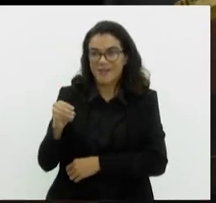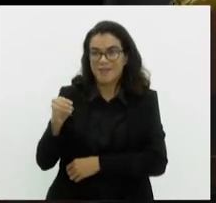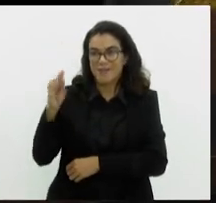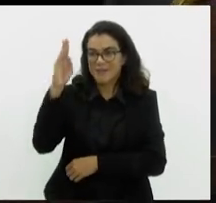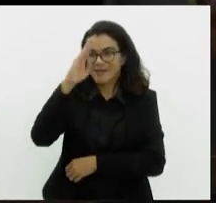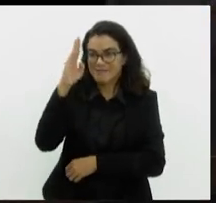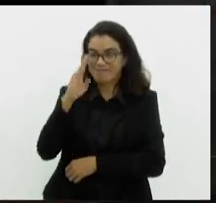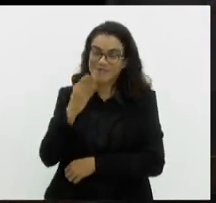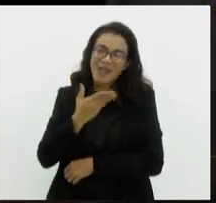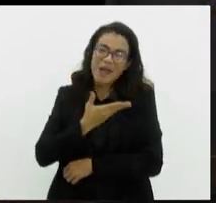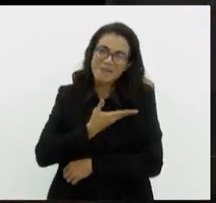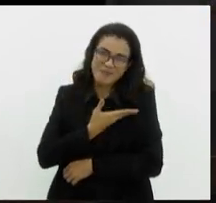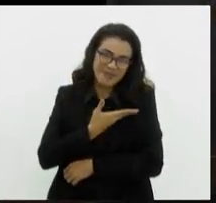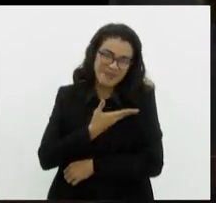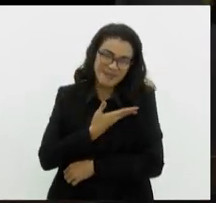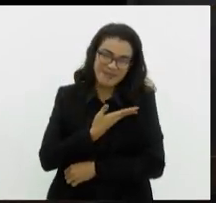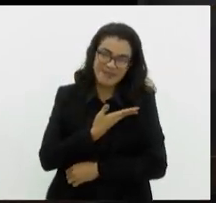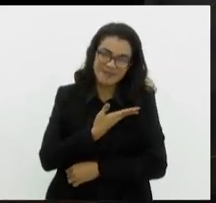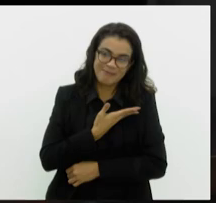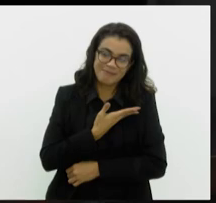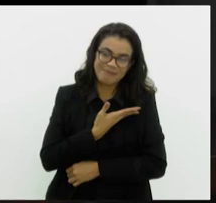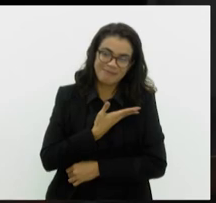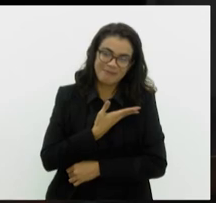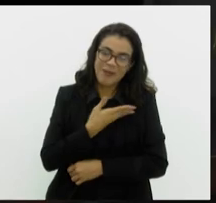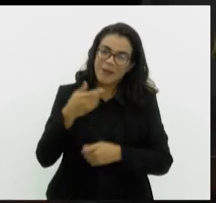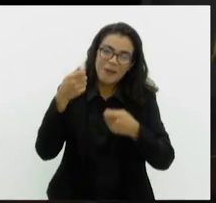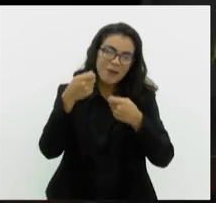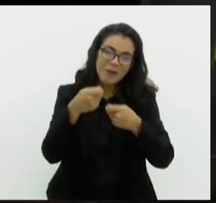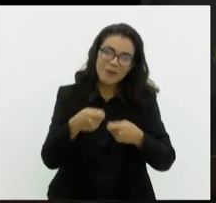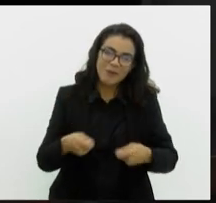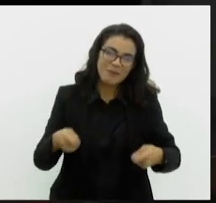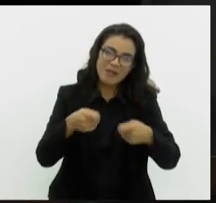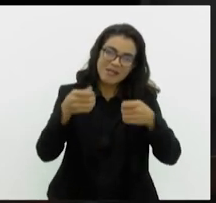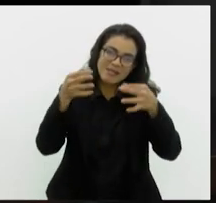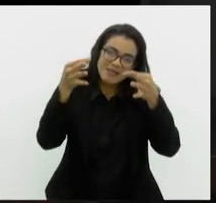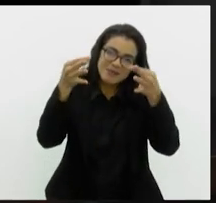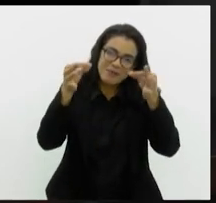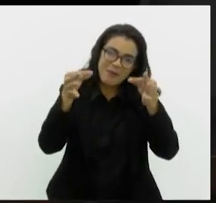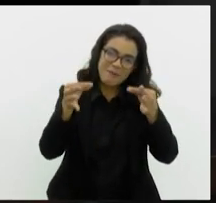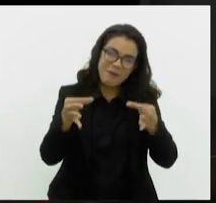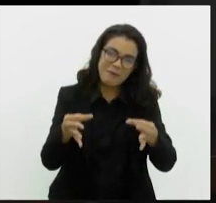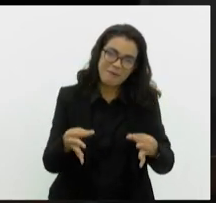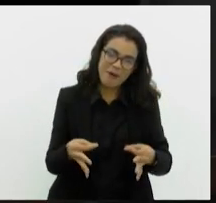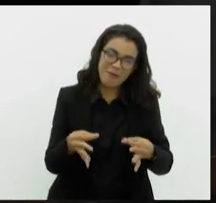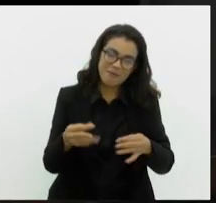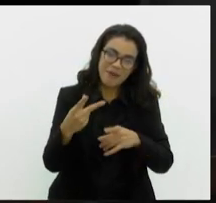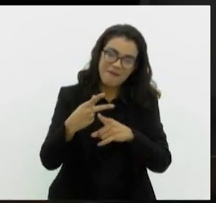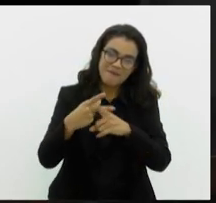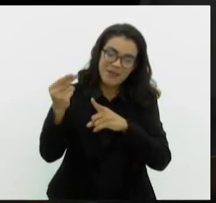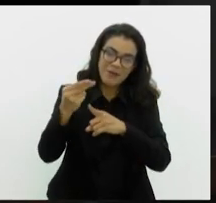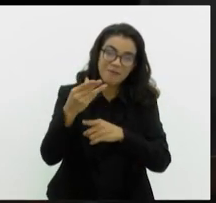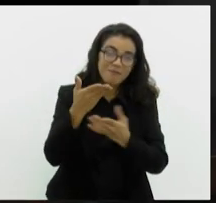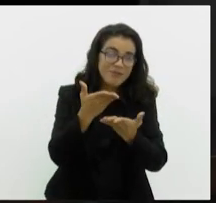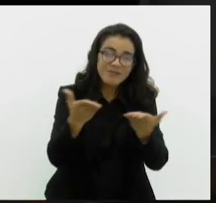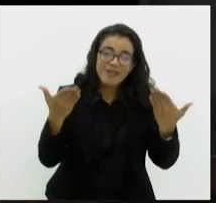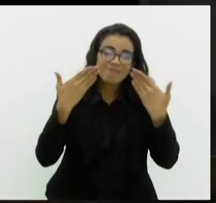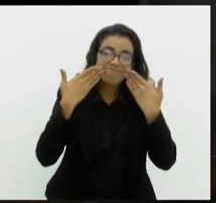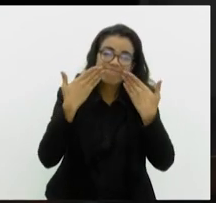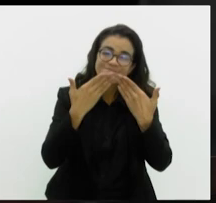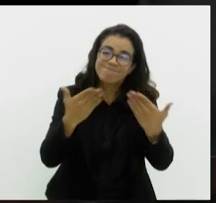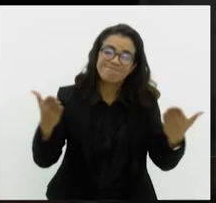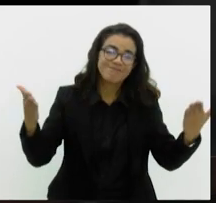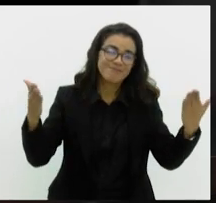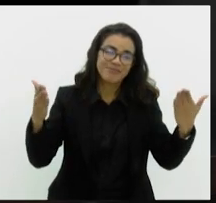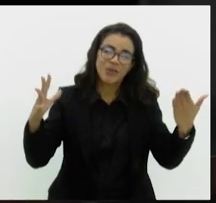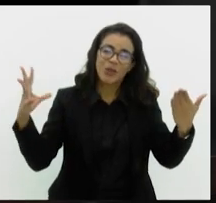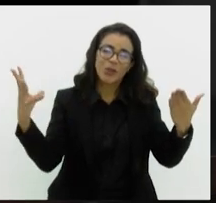Amiga querida, não preciso falar muito das tuas conquistas, pois és uma pessoa pública. Muitos